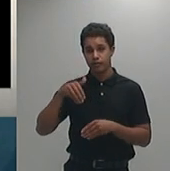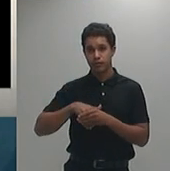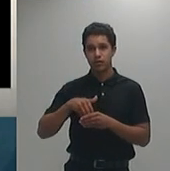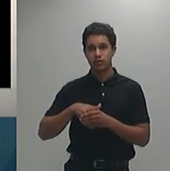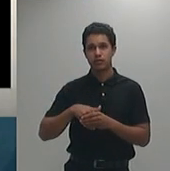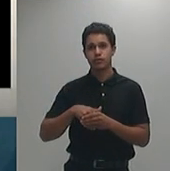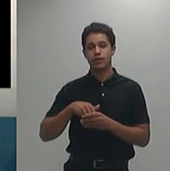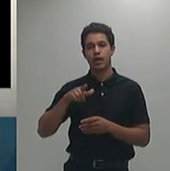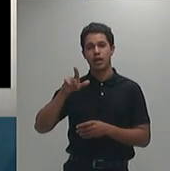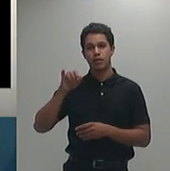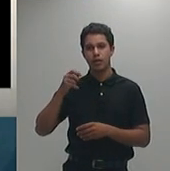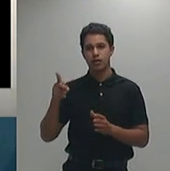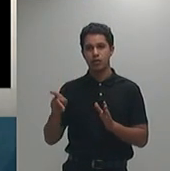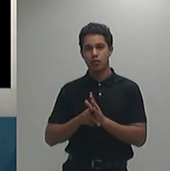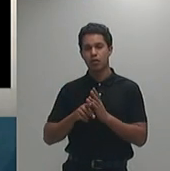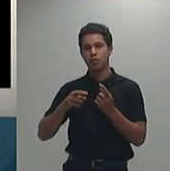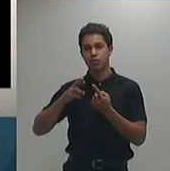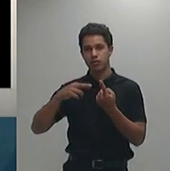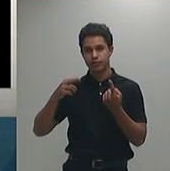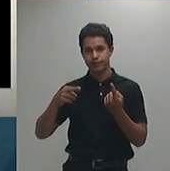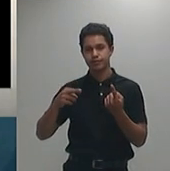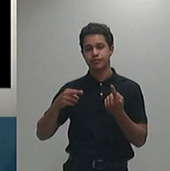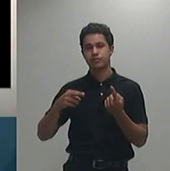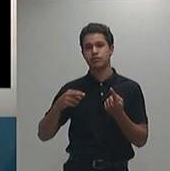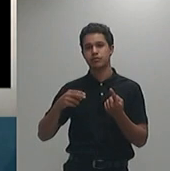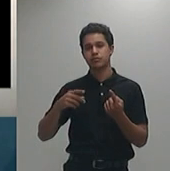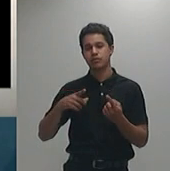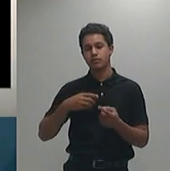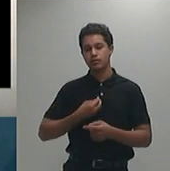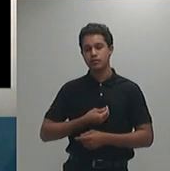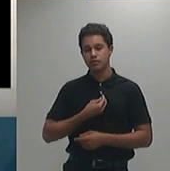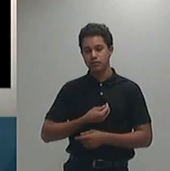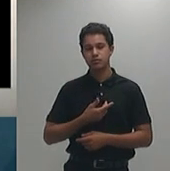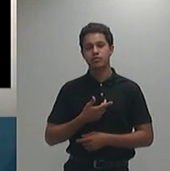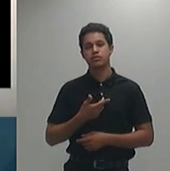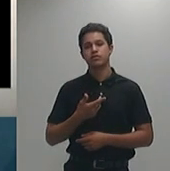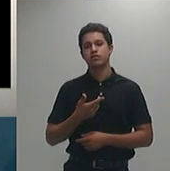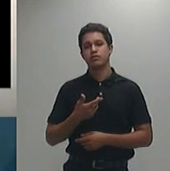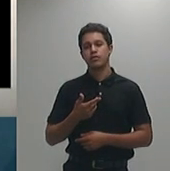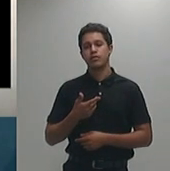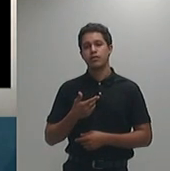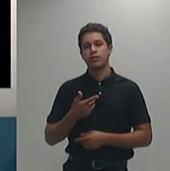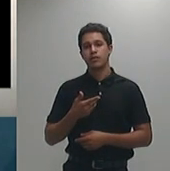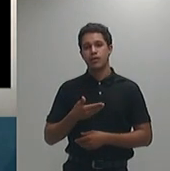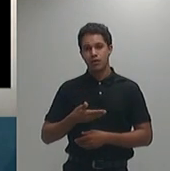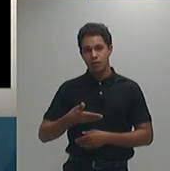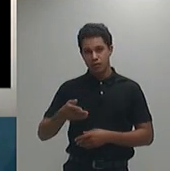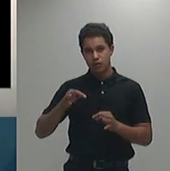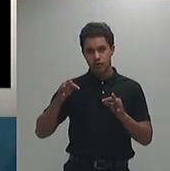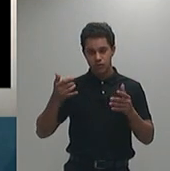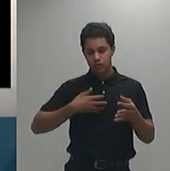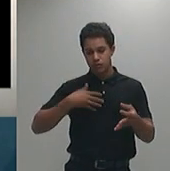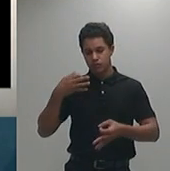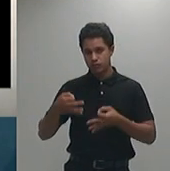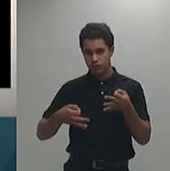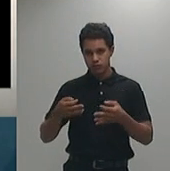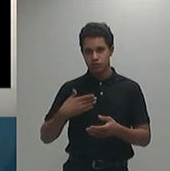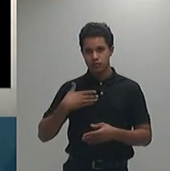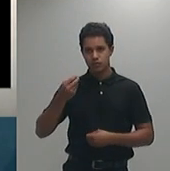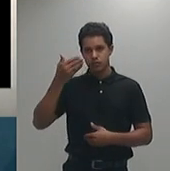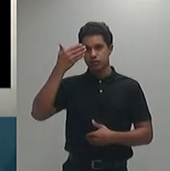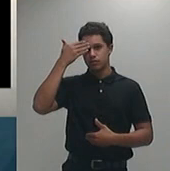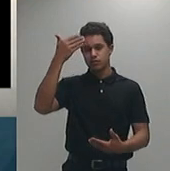do eminente relator seja referendado por esses eminentes julgadores não tô ligado